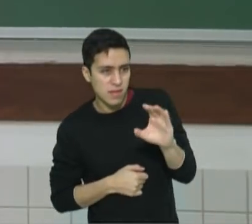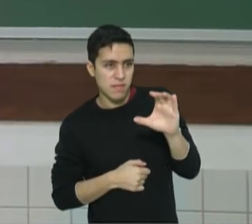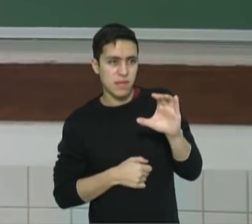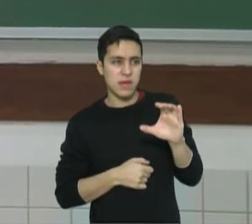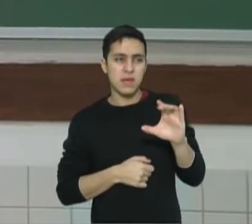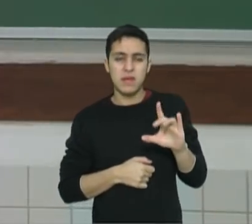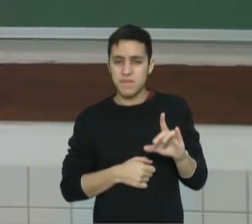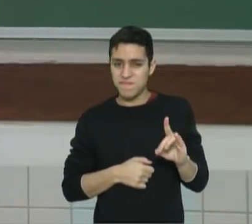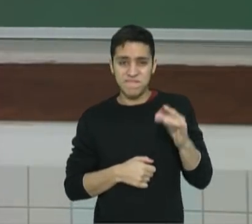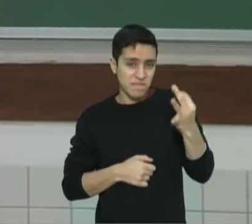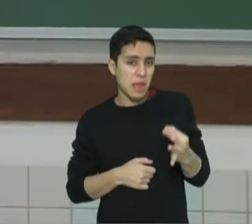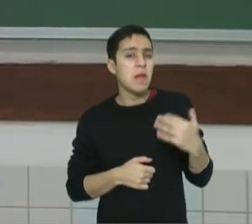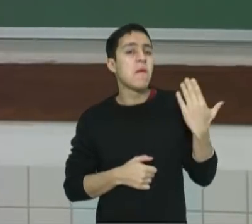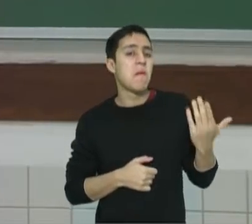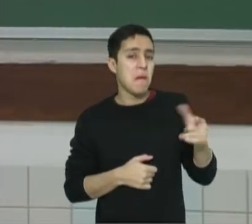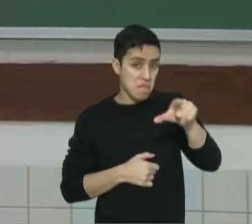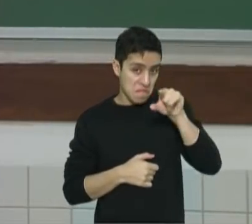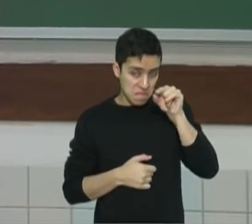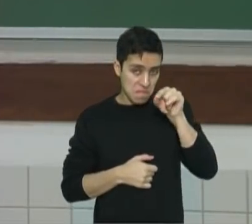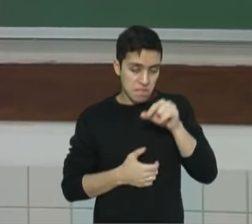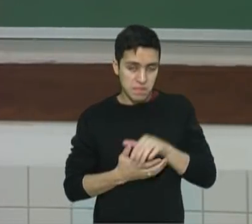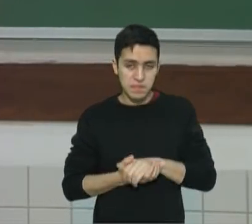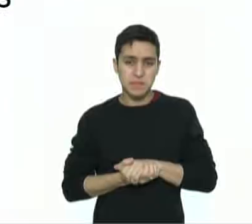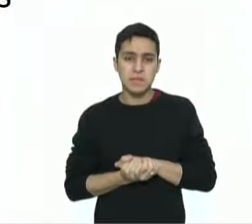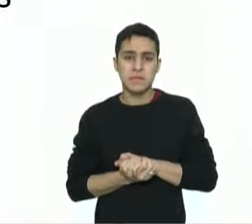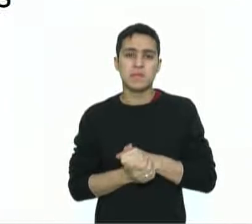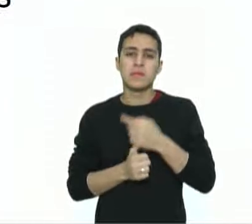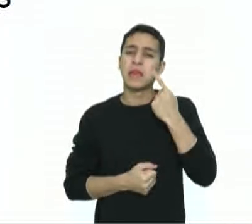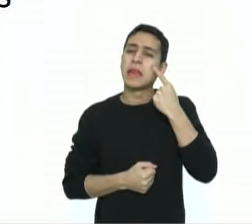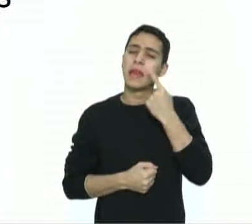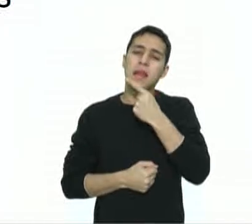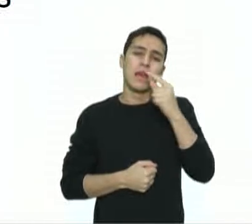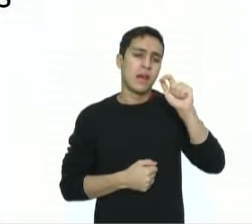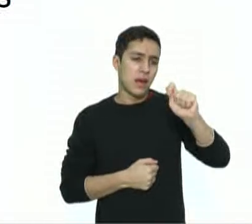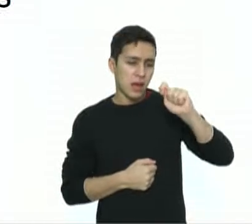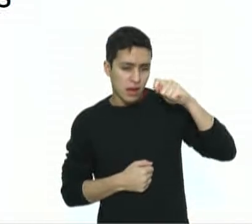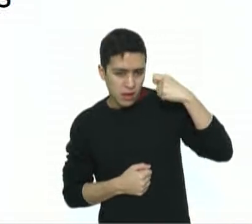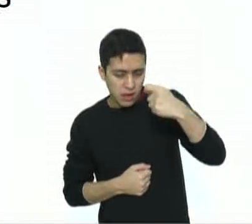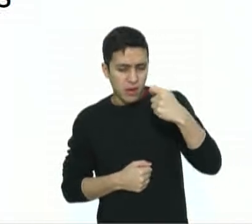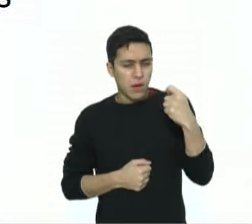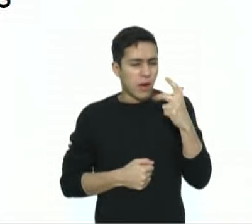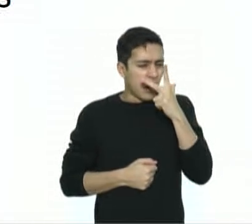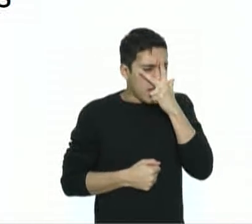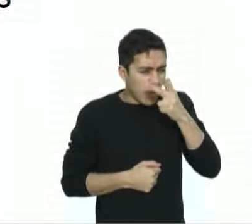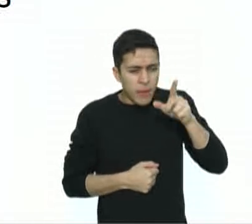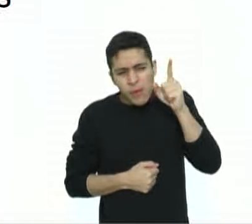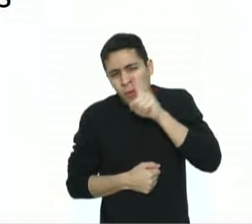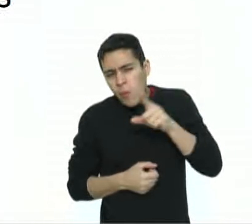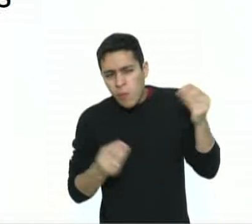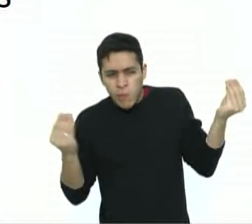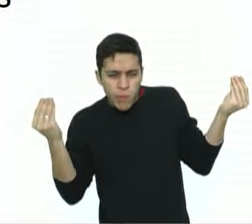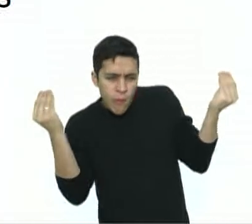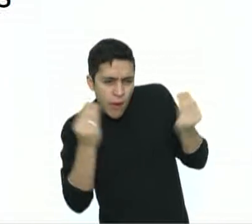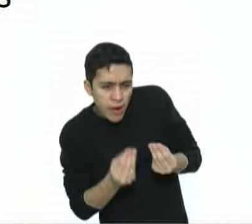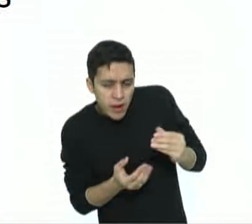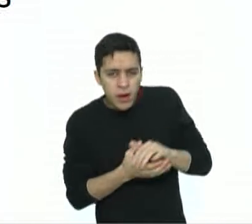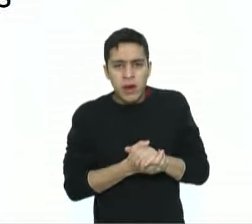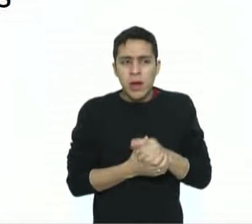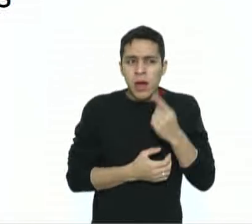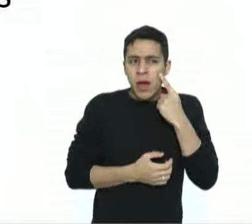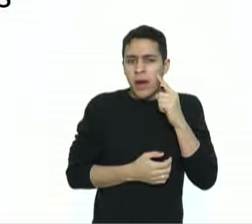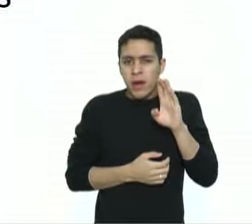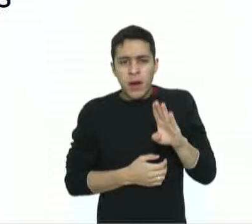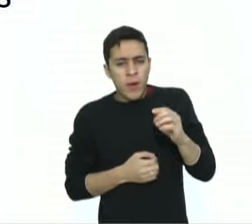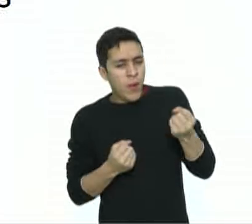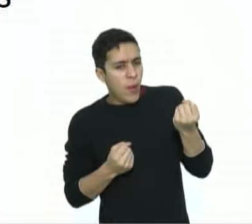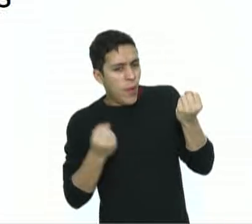alternativa correta. Observe na alternativa letra A, que fala sobre o enfraquecimento dos Estados Unidos. Na alternativa B,